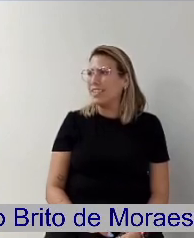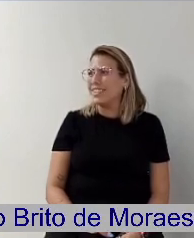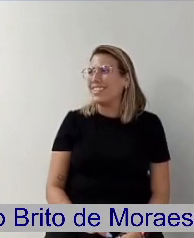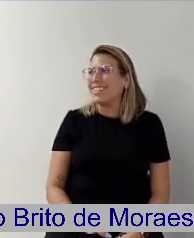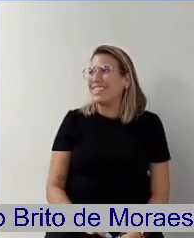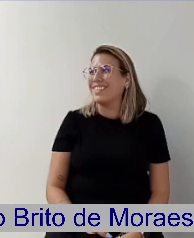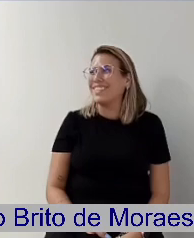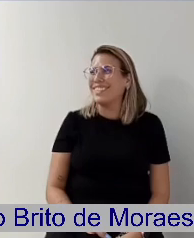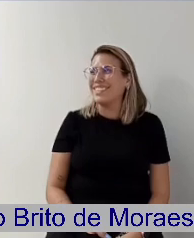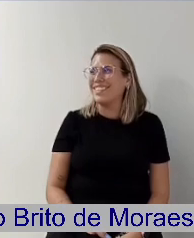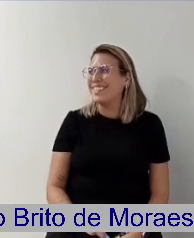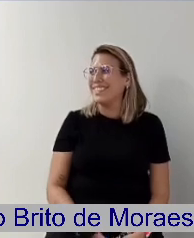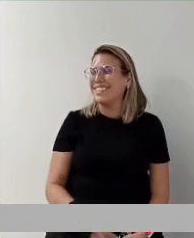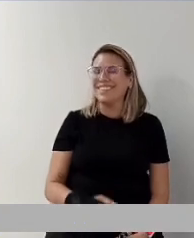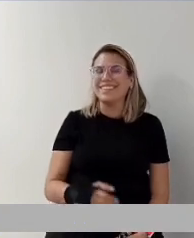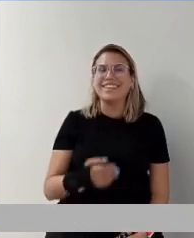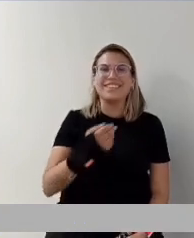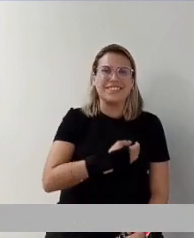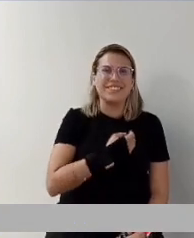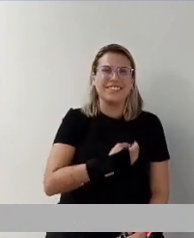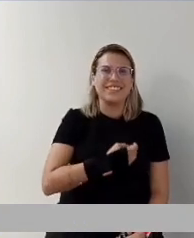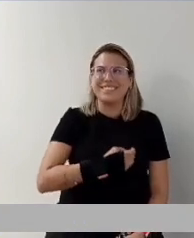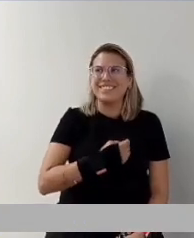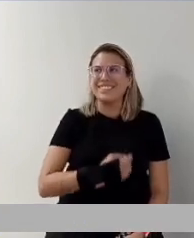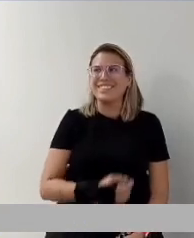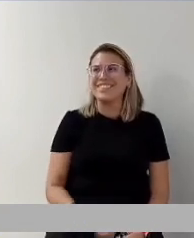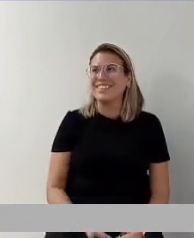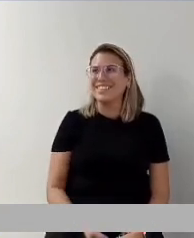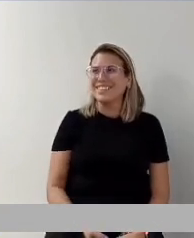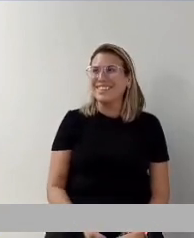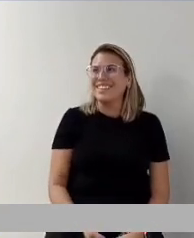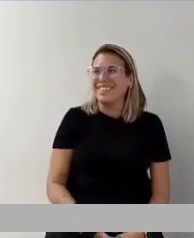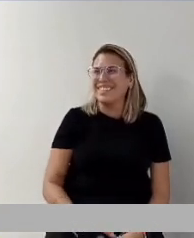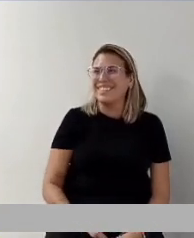Moraes presente obrigado